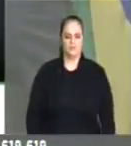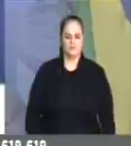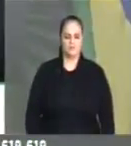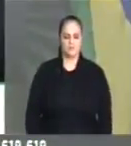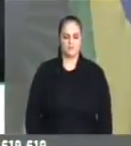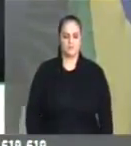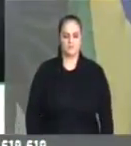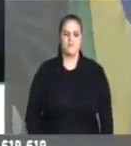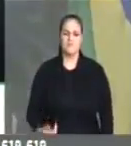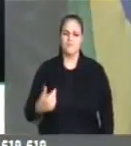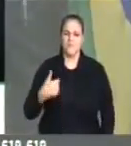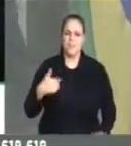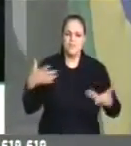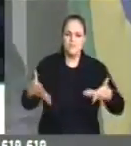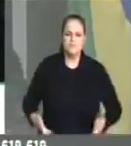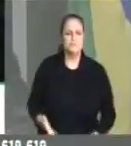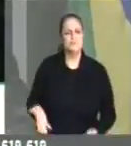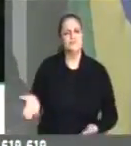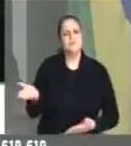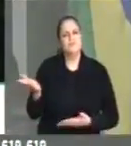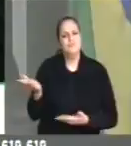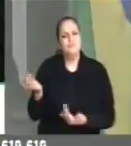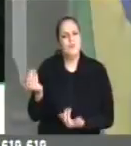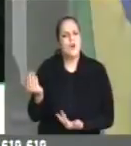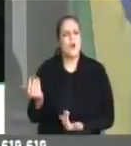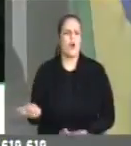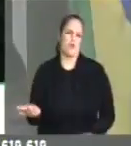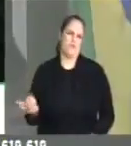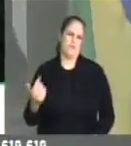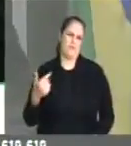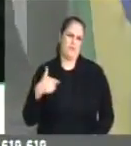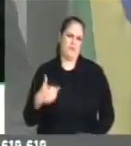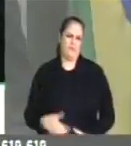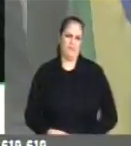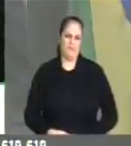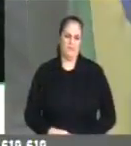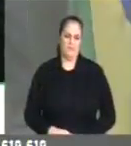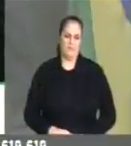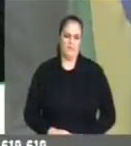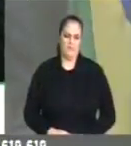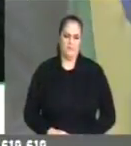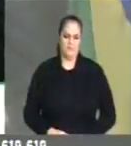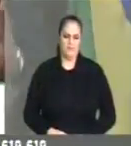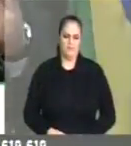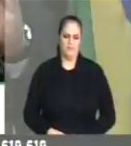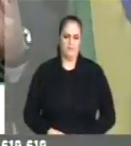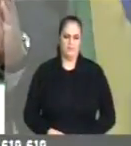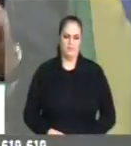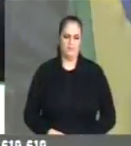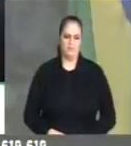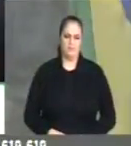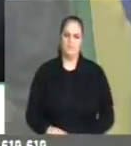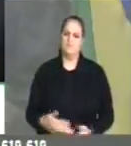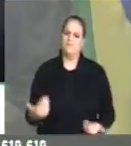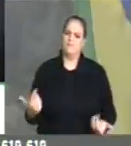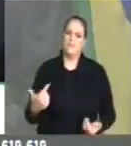cheguei aqui muito jovem e tive a rara